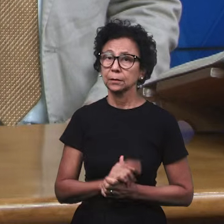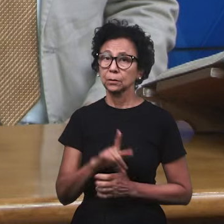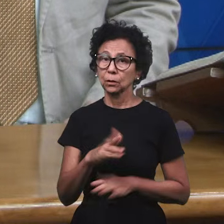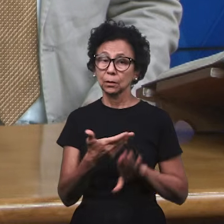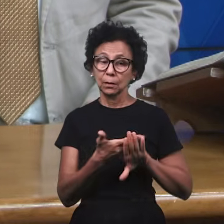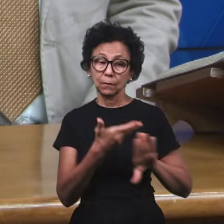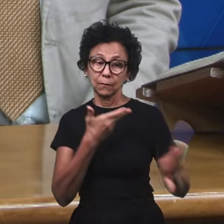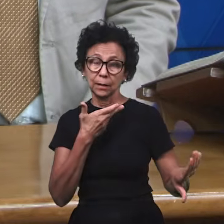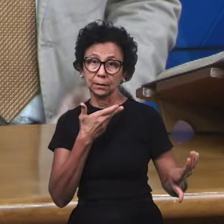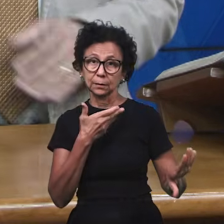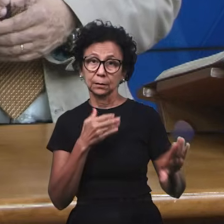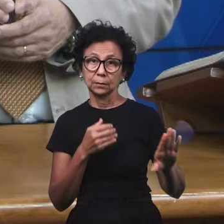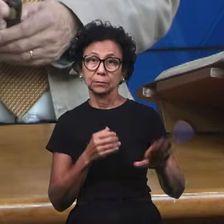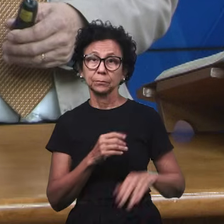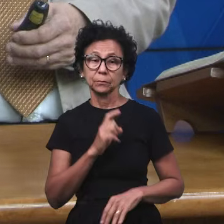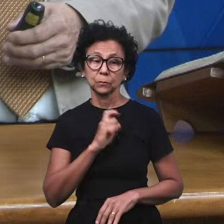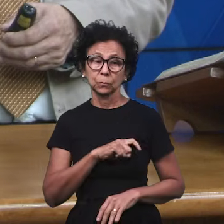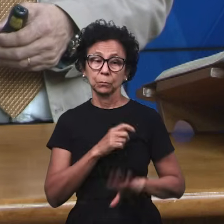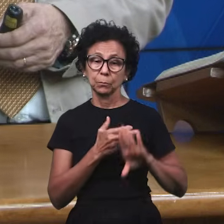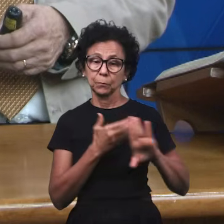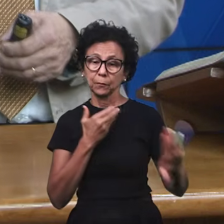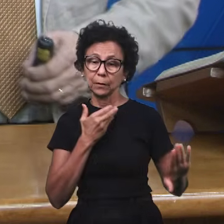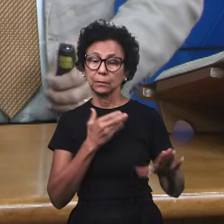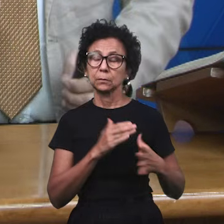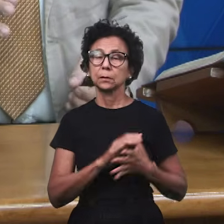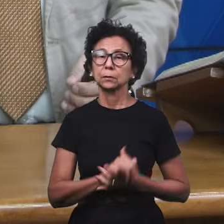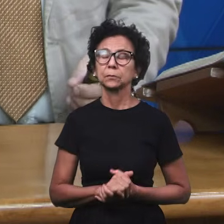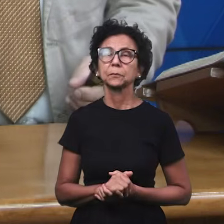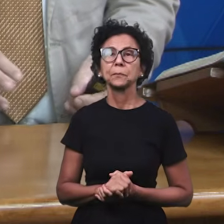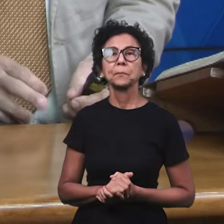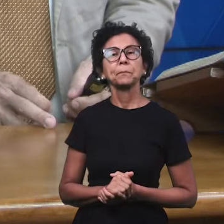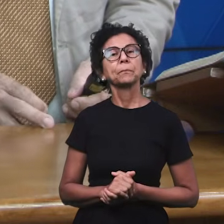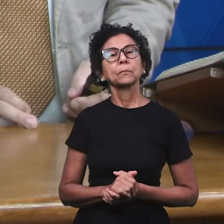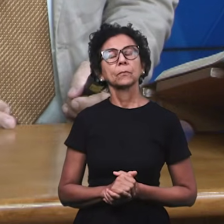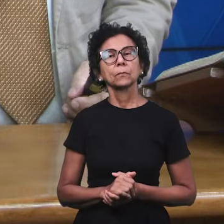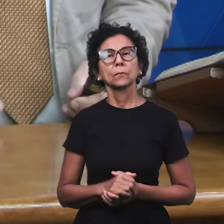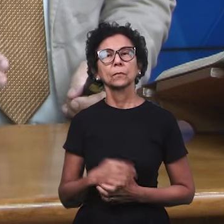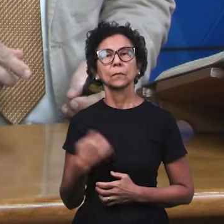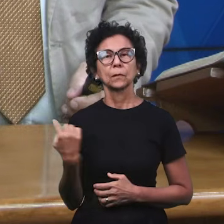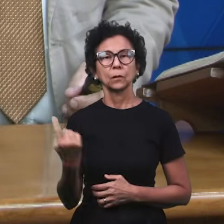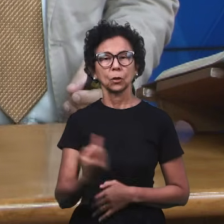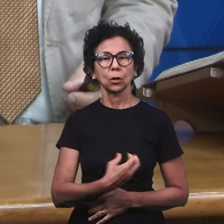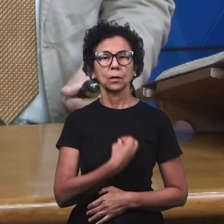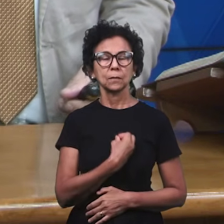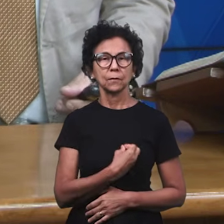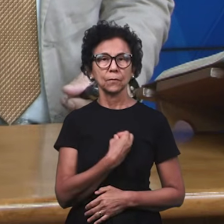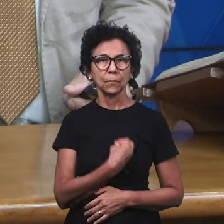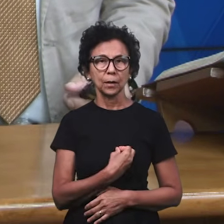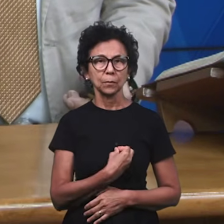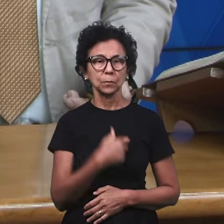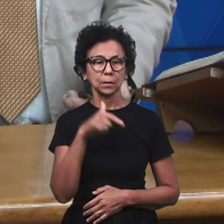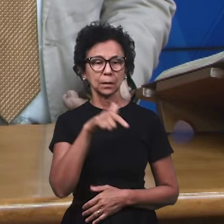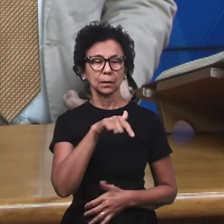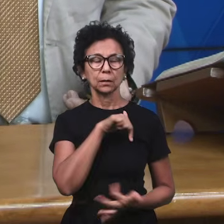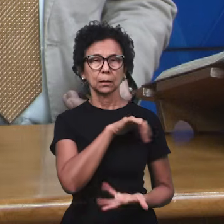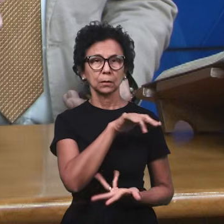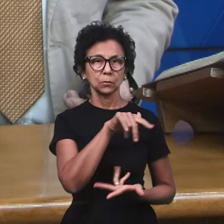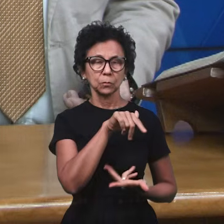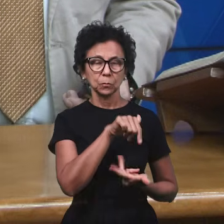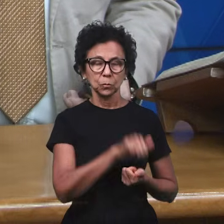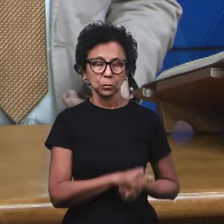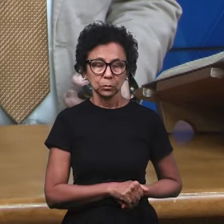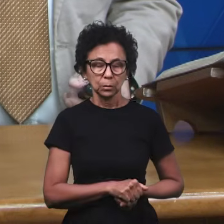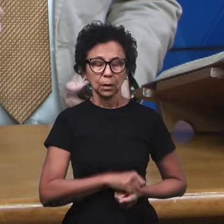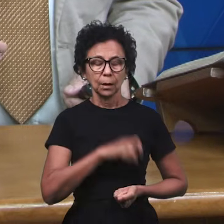cuidado fundamental. Por quê? Porque nessa hora nós estamos vendo uma proliferação da iniquidade. E por